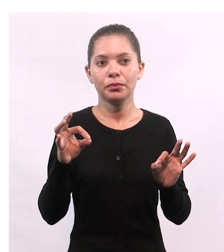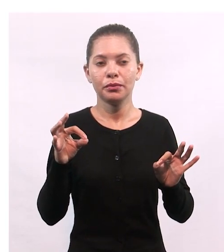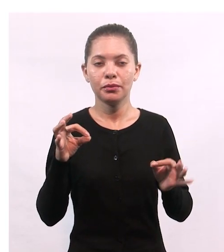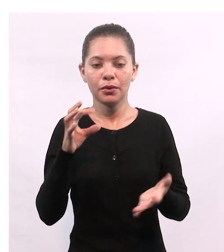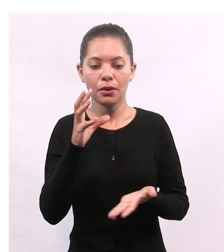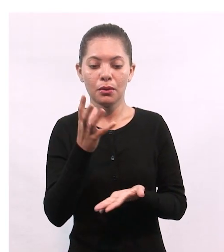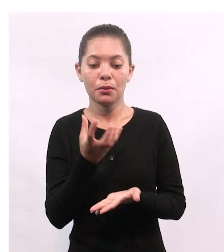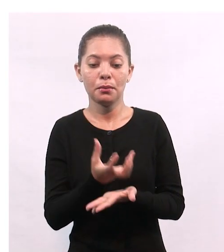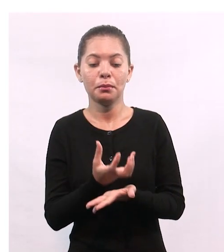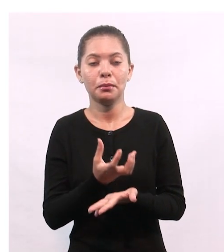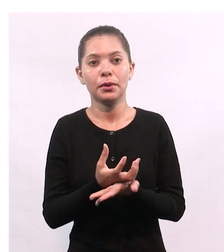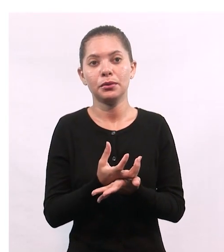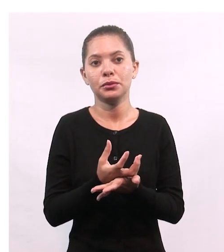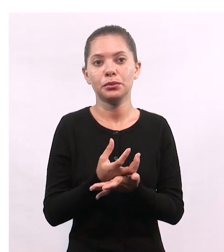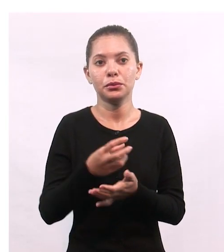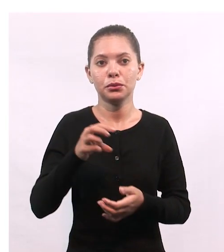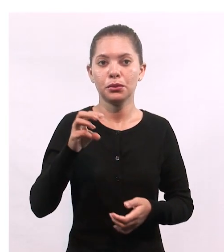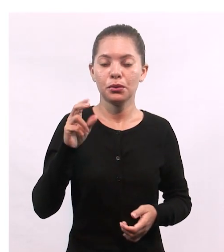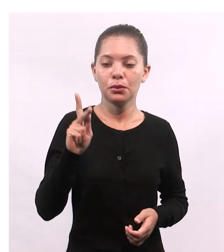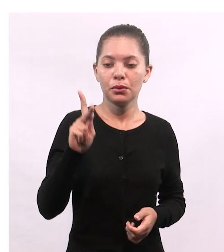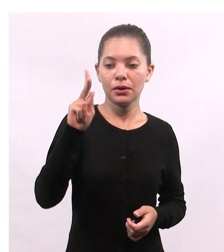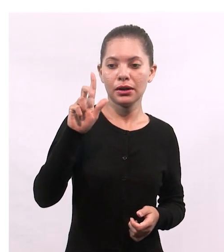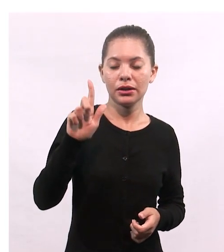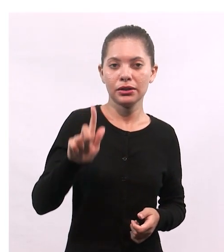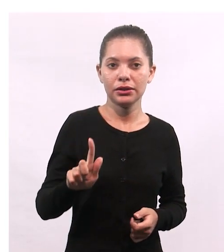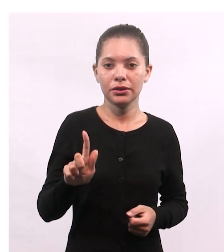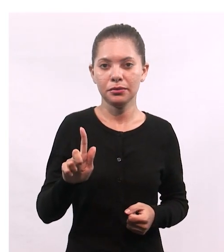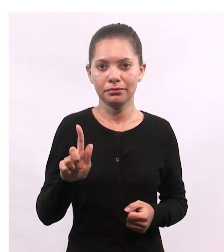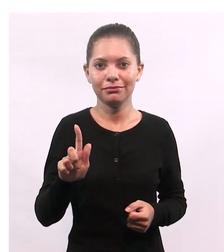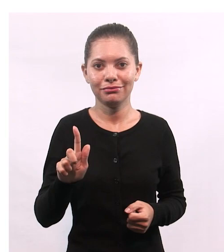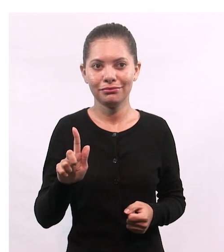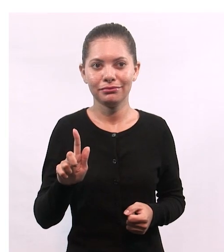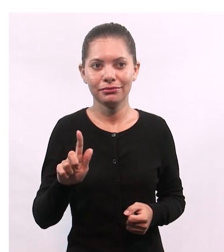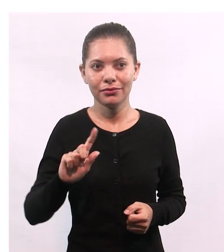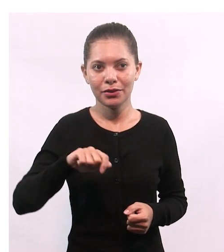quilograma, a grama, o tempo, a unidade